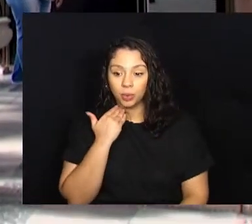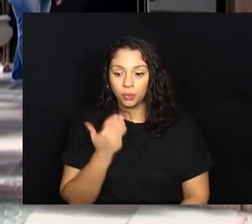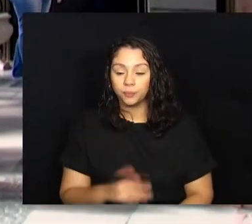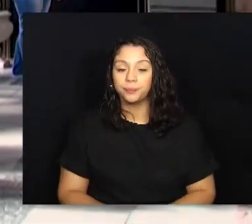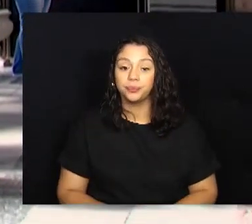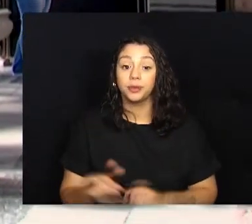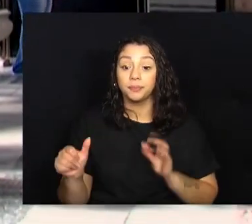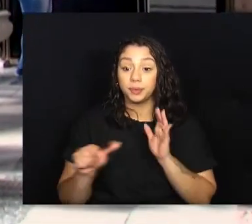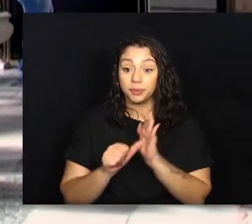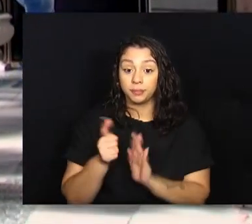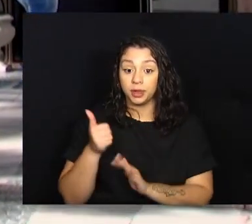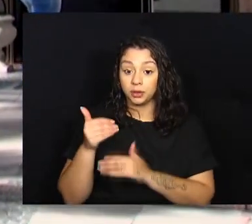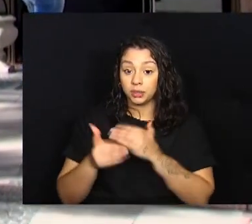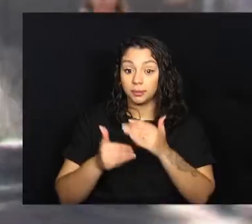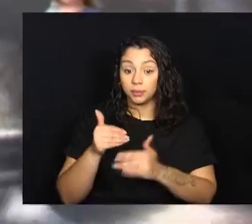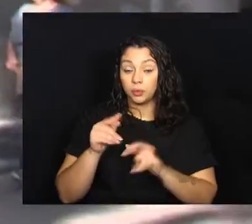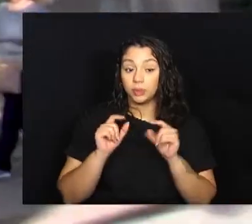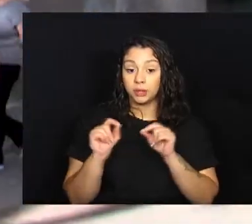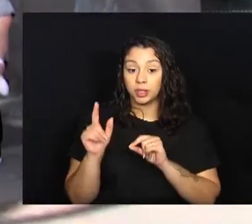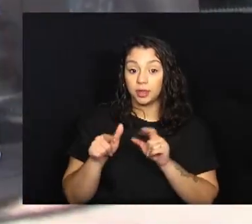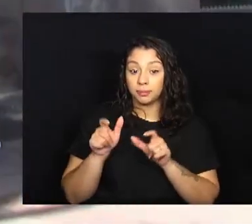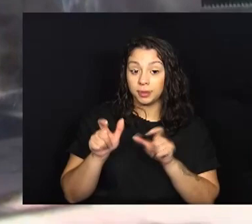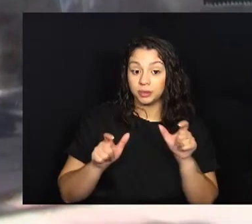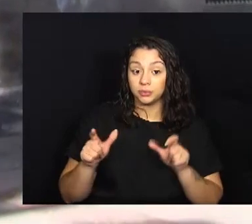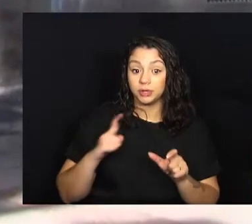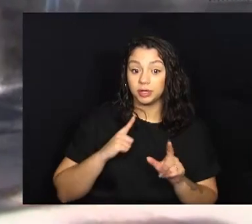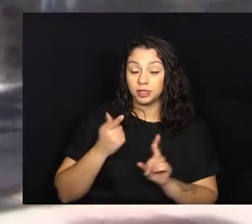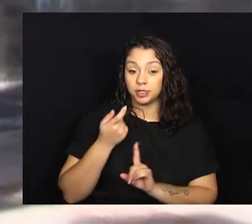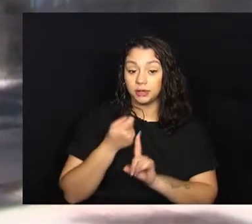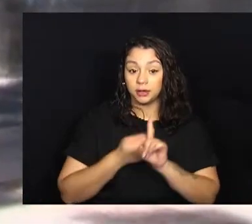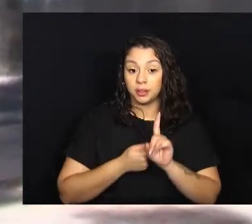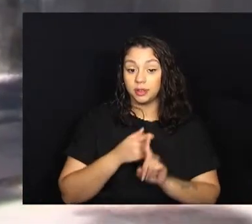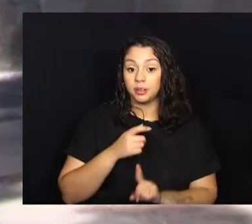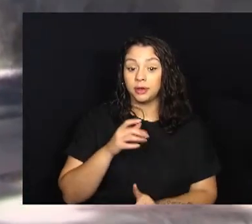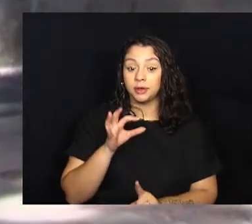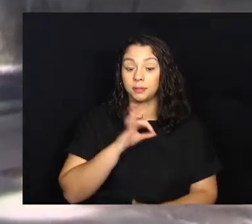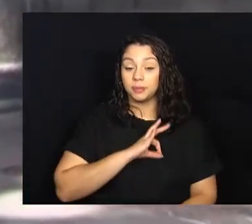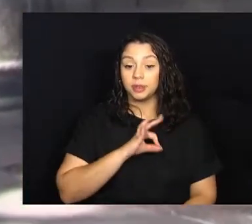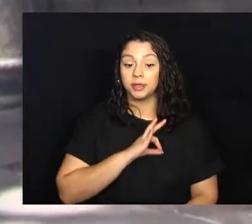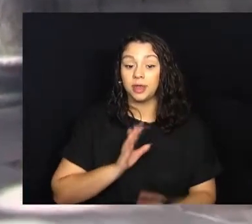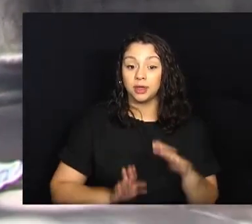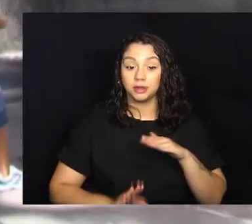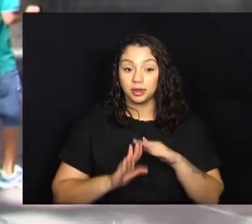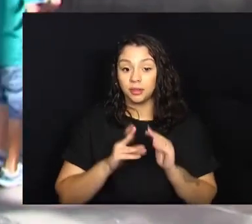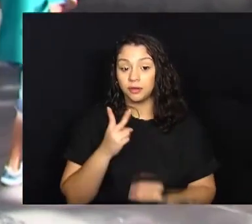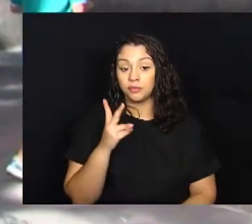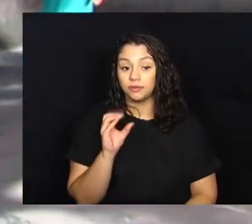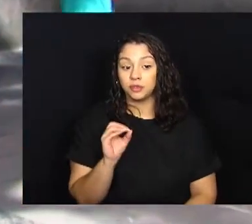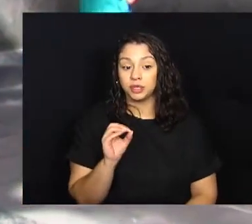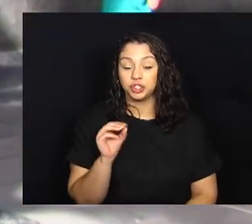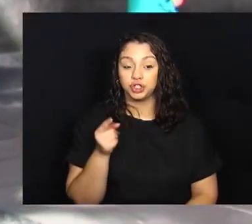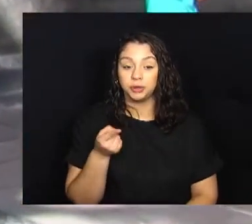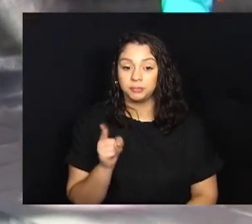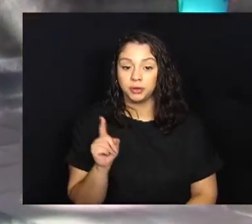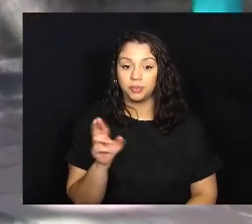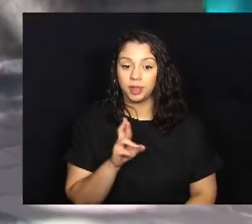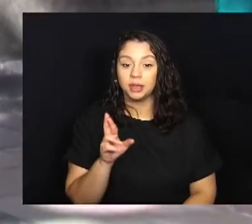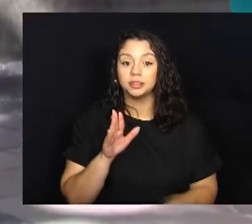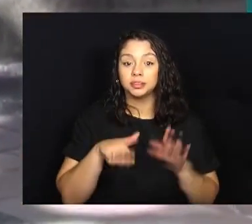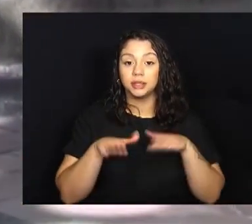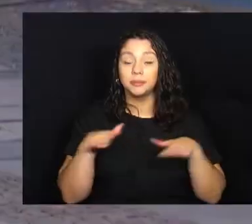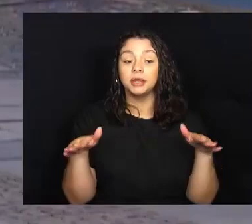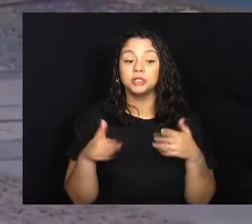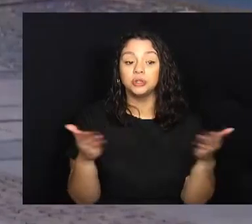primeira etapa inclui as pessoas que têm renda mensal bruta de até R$20 mil. Cada banco decide se quer ou